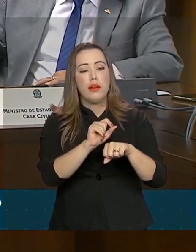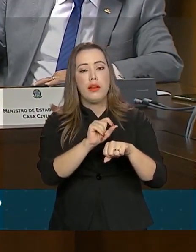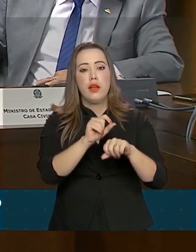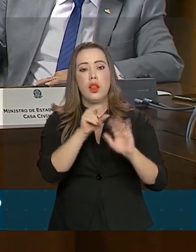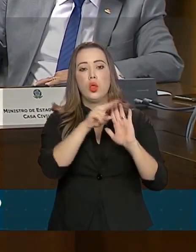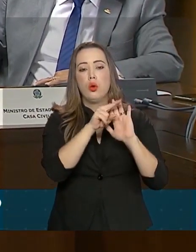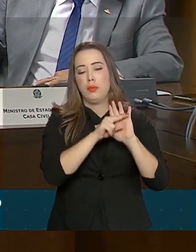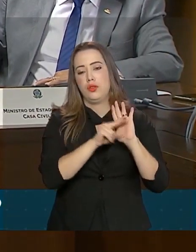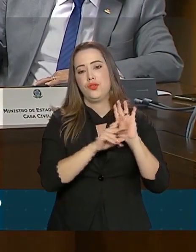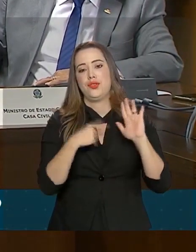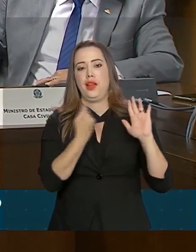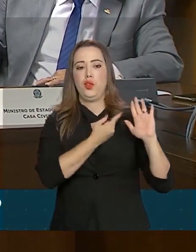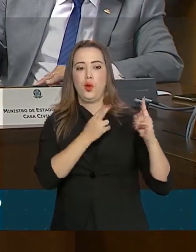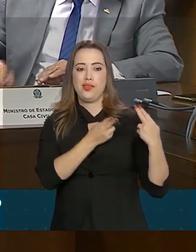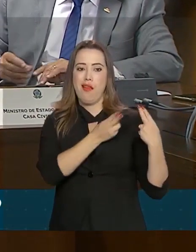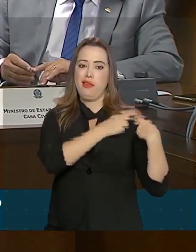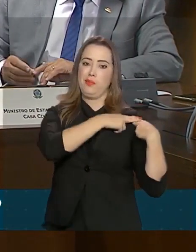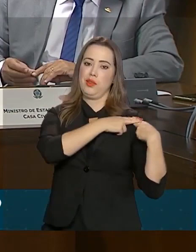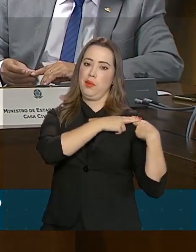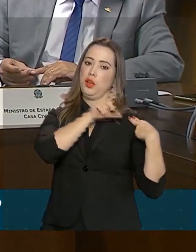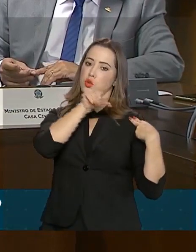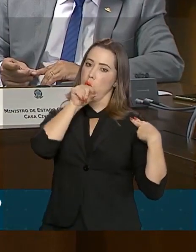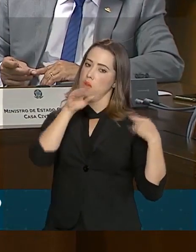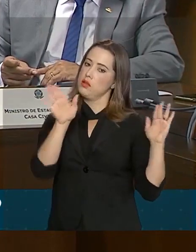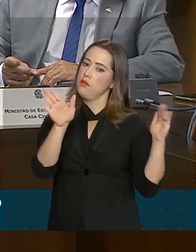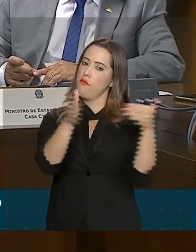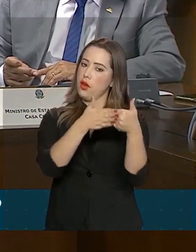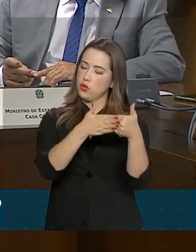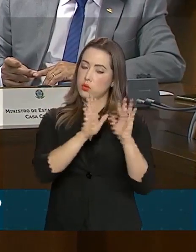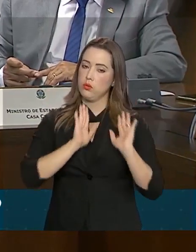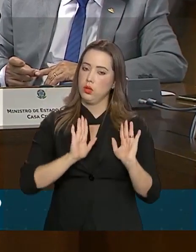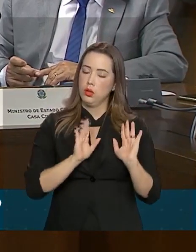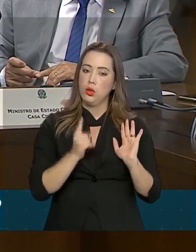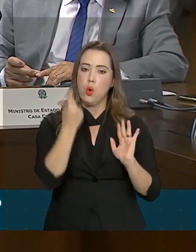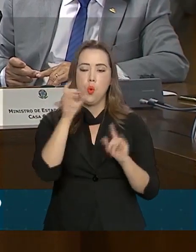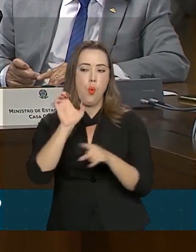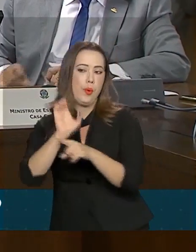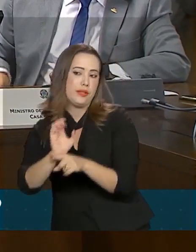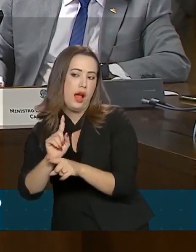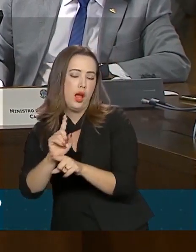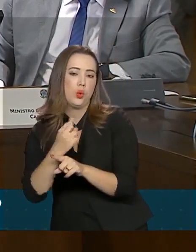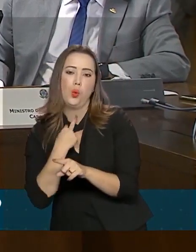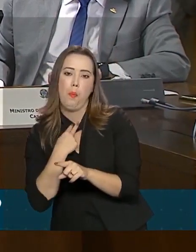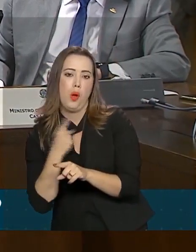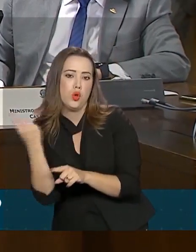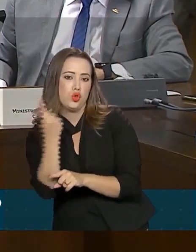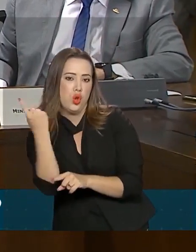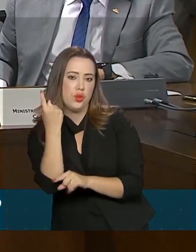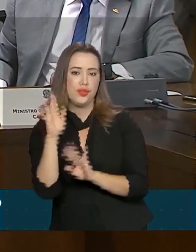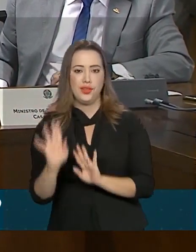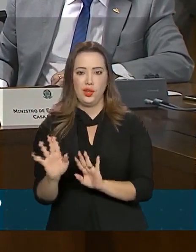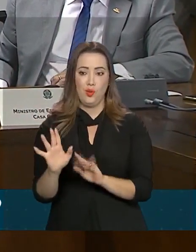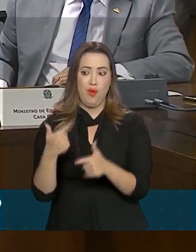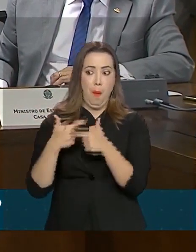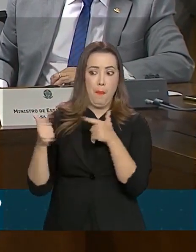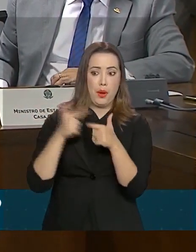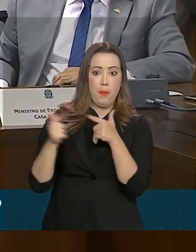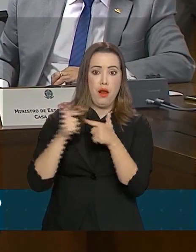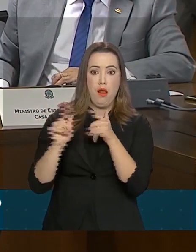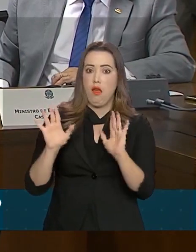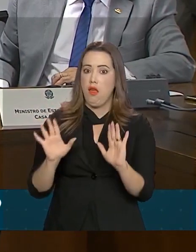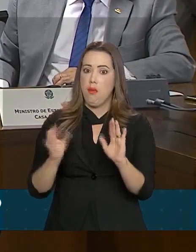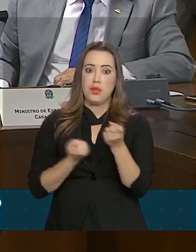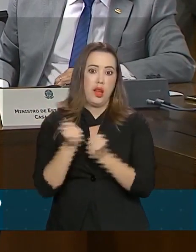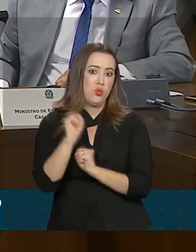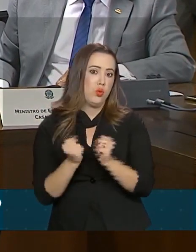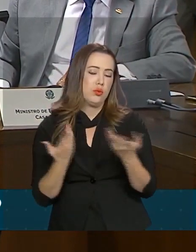essa responsabilidade. Então, estamos acertando para que um Estado não haja diferente dos outros e que não bote em colapso o setor